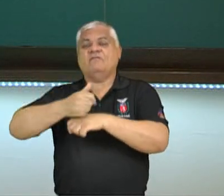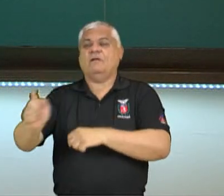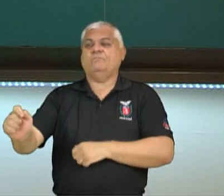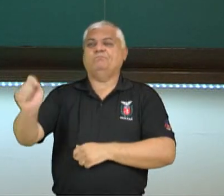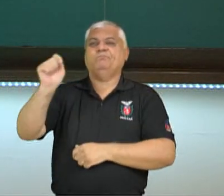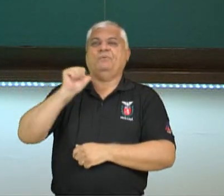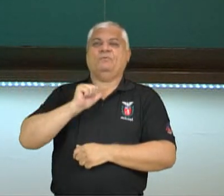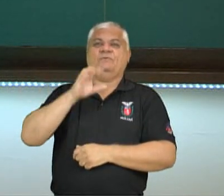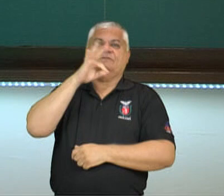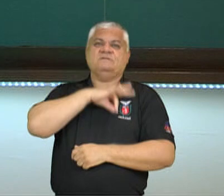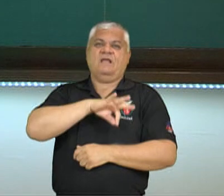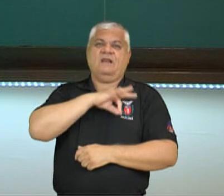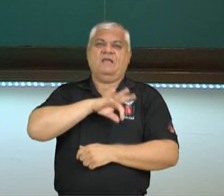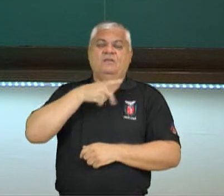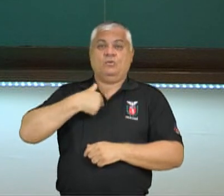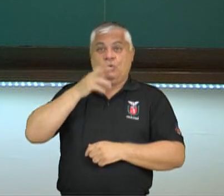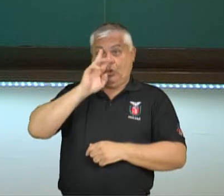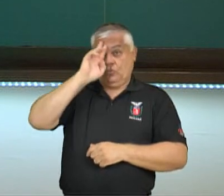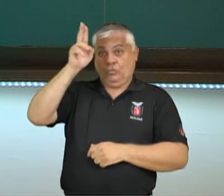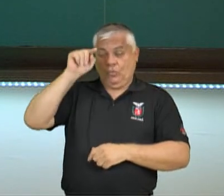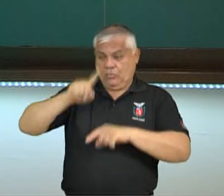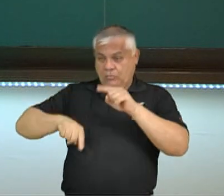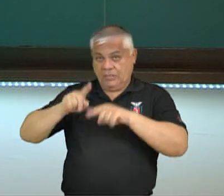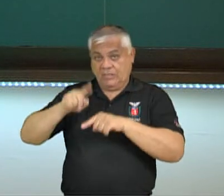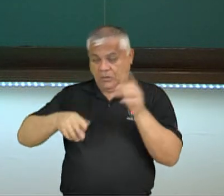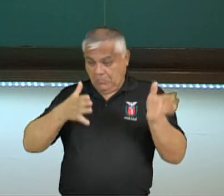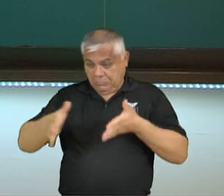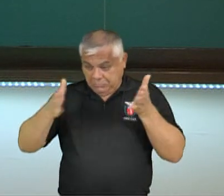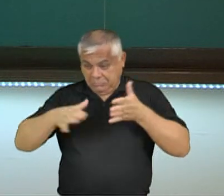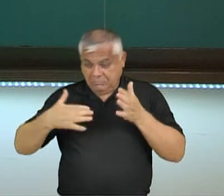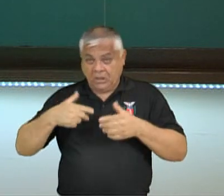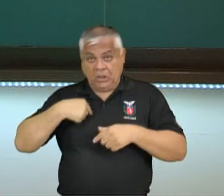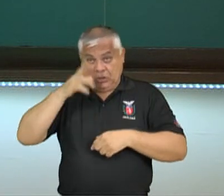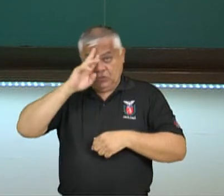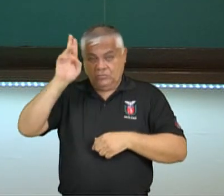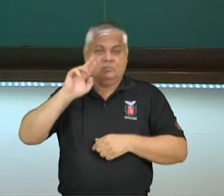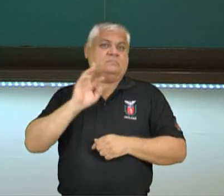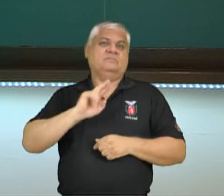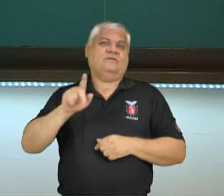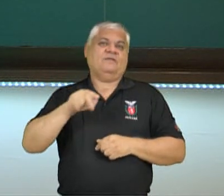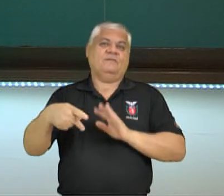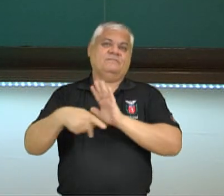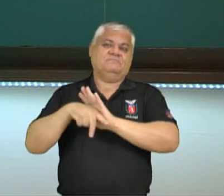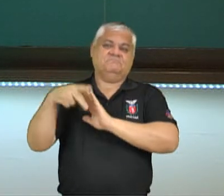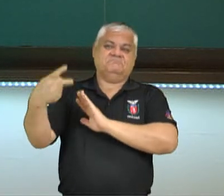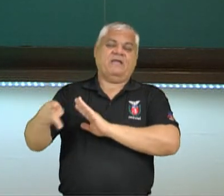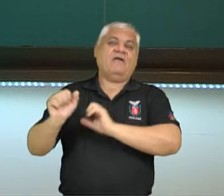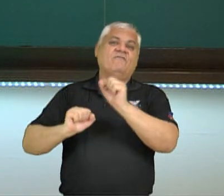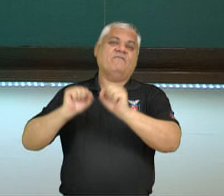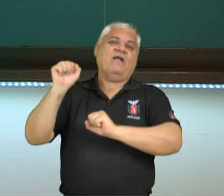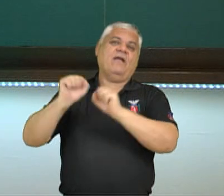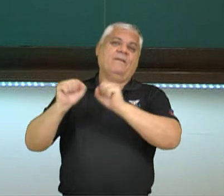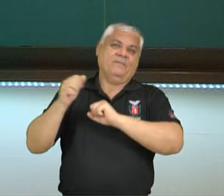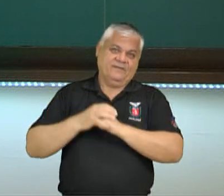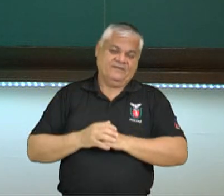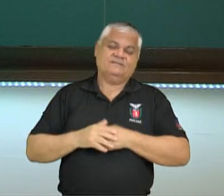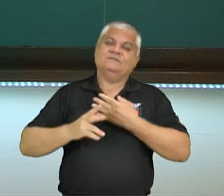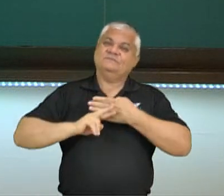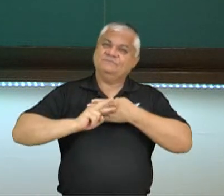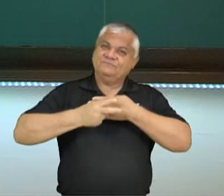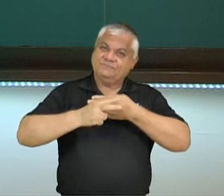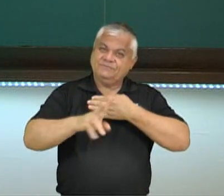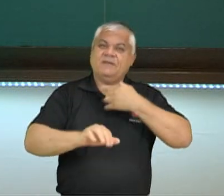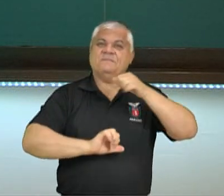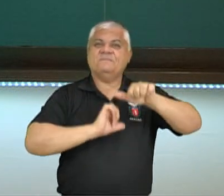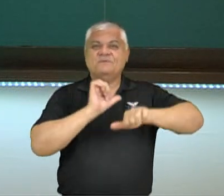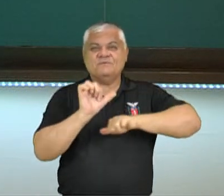também não vai ser dono do produto final, que pertence ao dono da fábrica. Então percebam aí essas consequências, essas